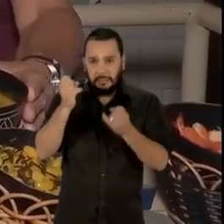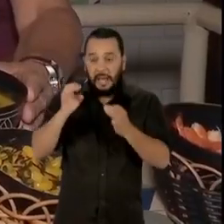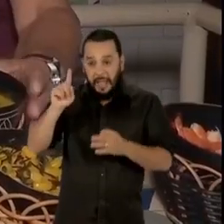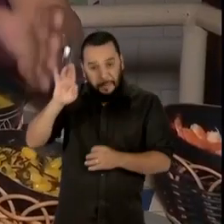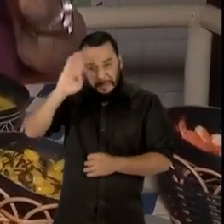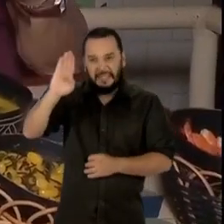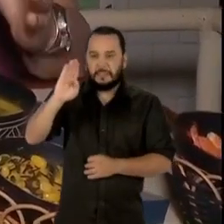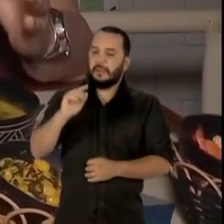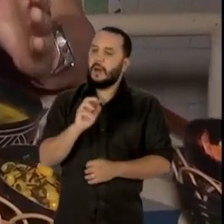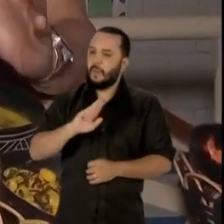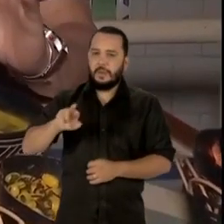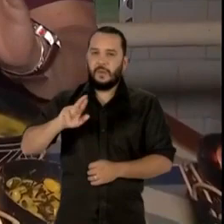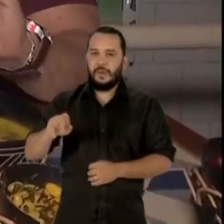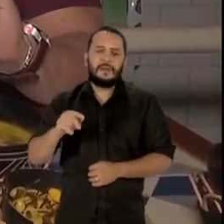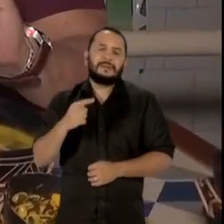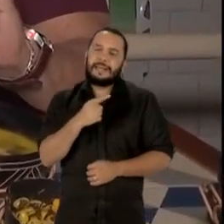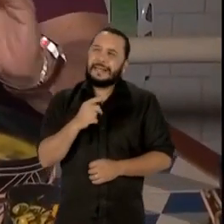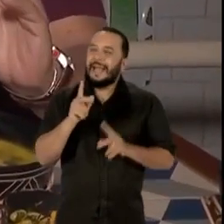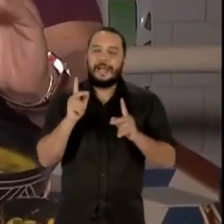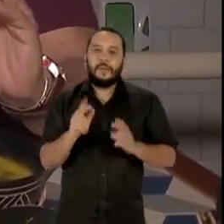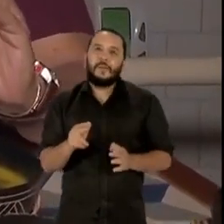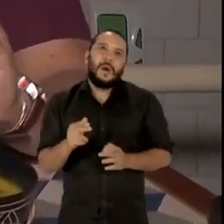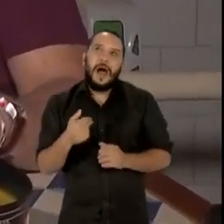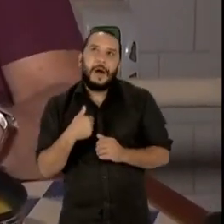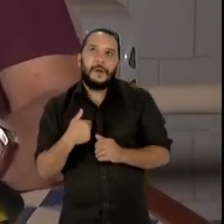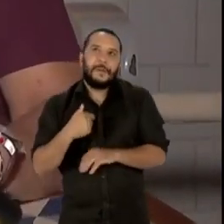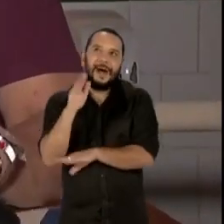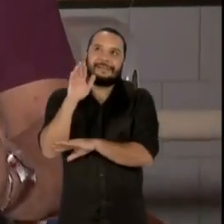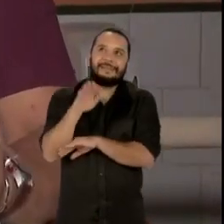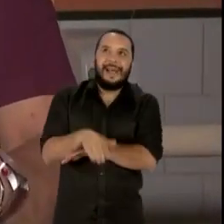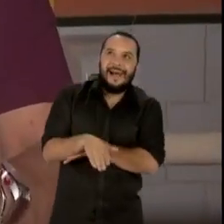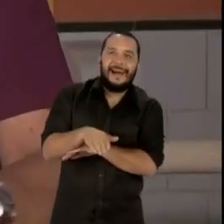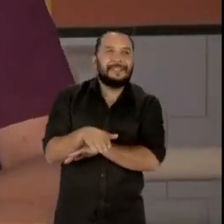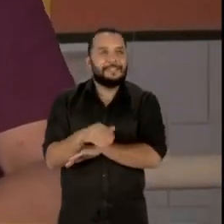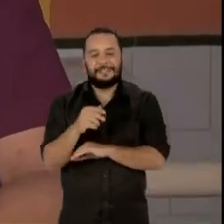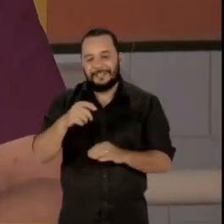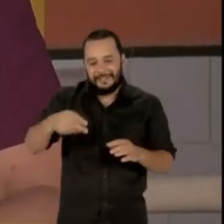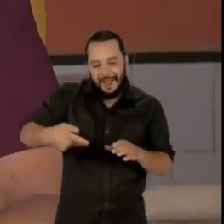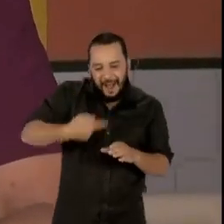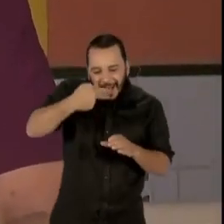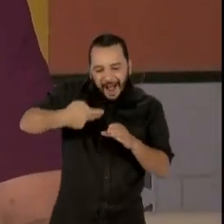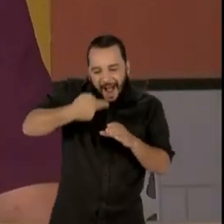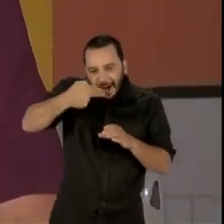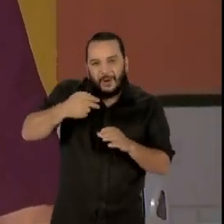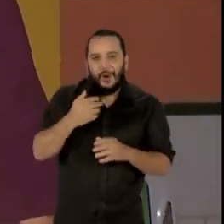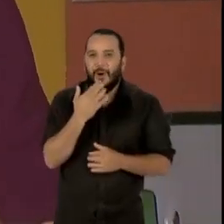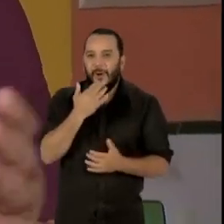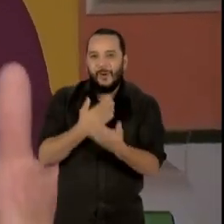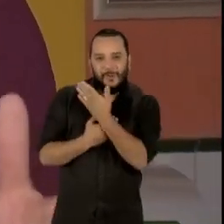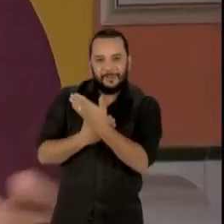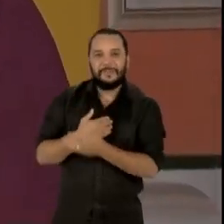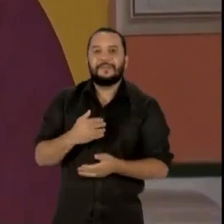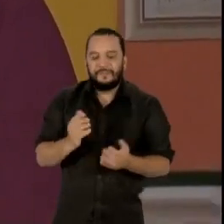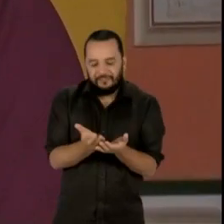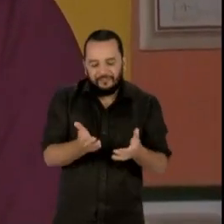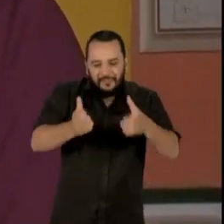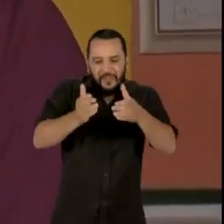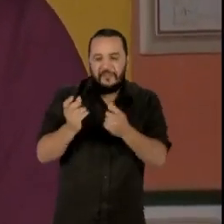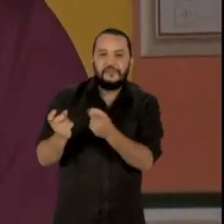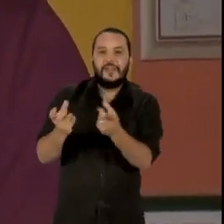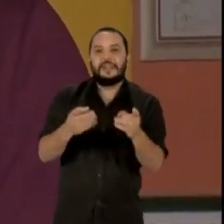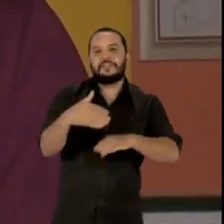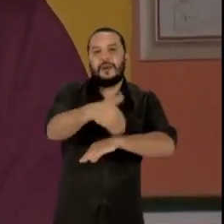pará esse é um lanche que a gente toma no final da tarde para a noite nesta caseira na rua